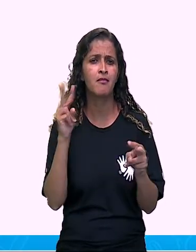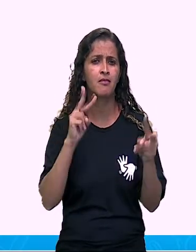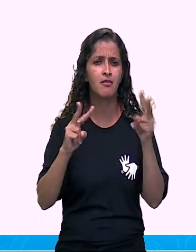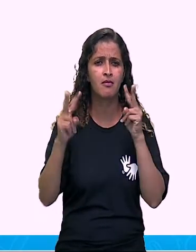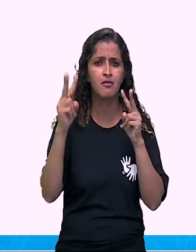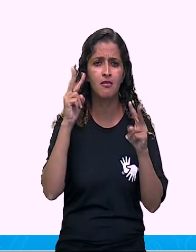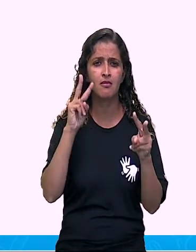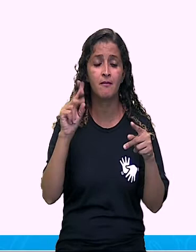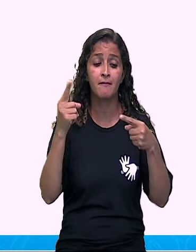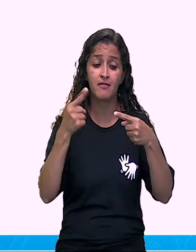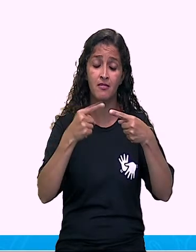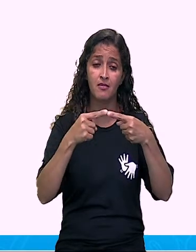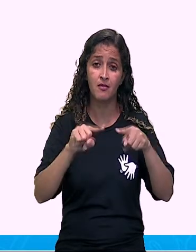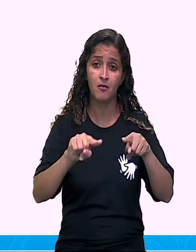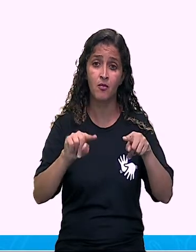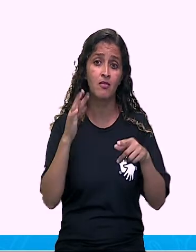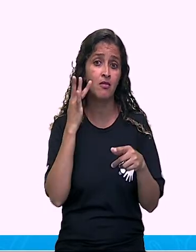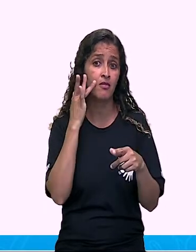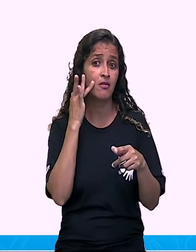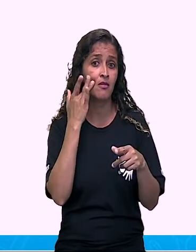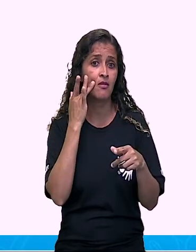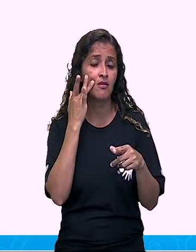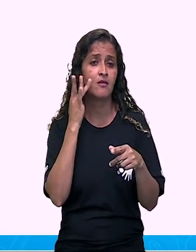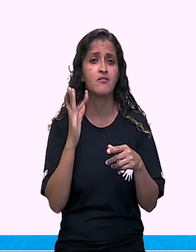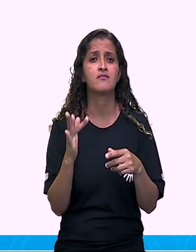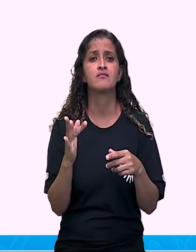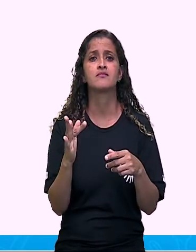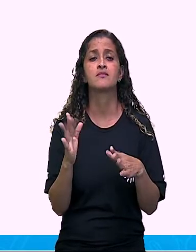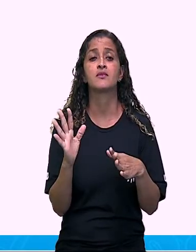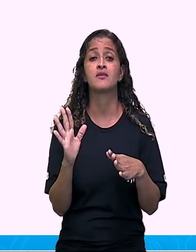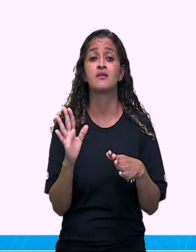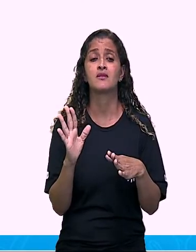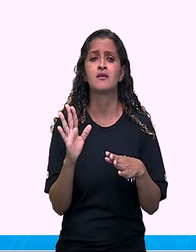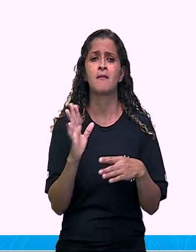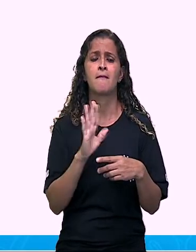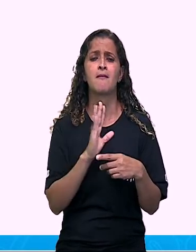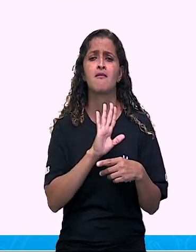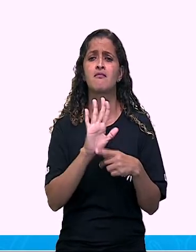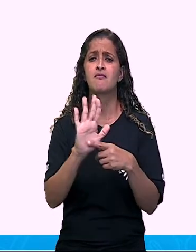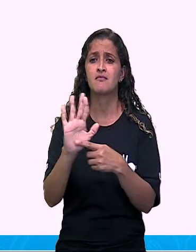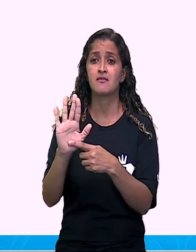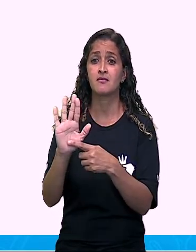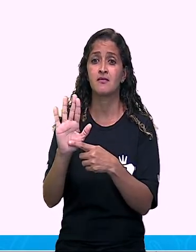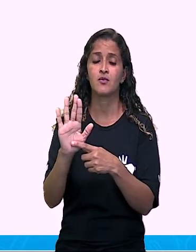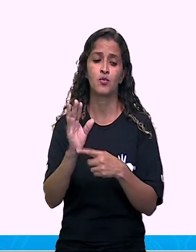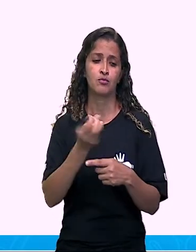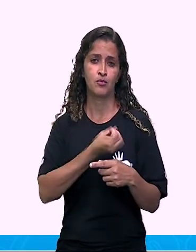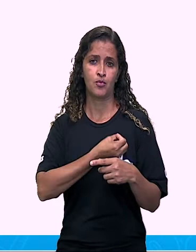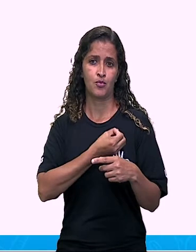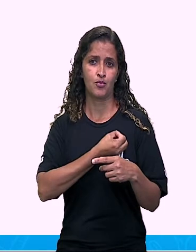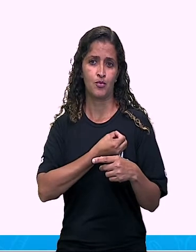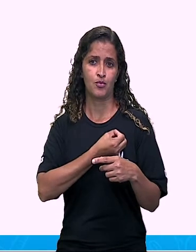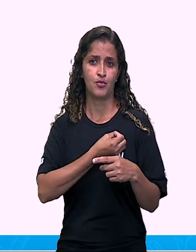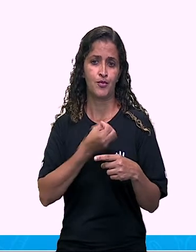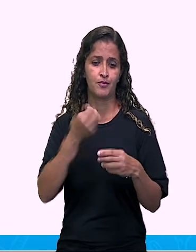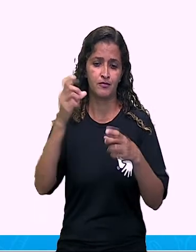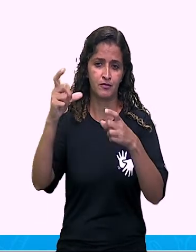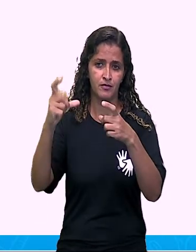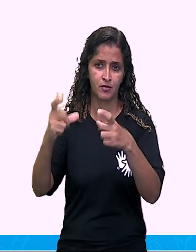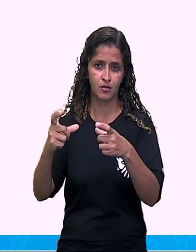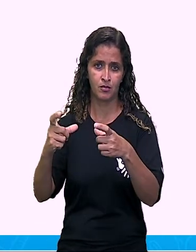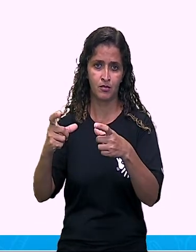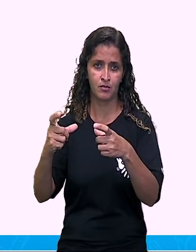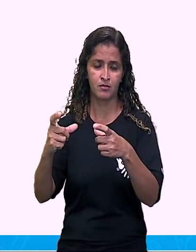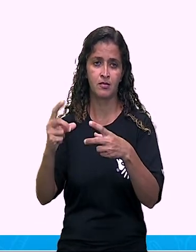Observe o material dourado e represente com números. Então, quer dizer, nós vamos analisar o material